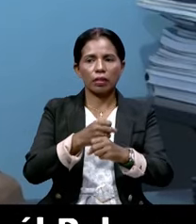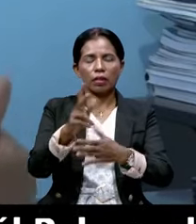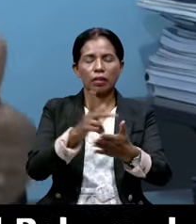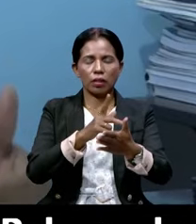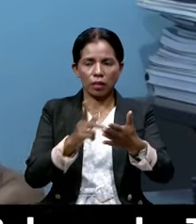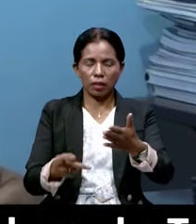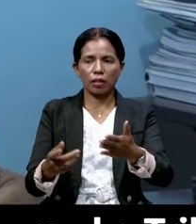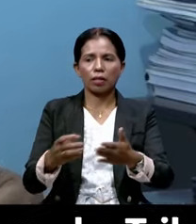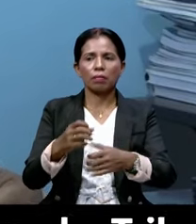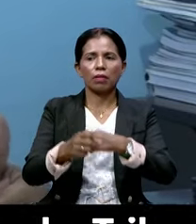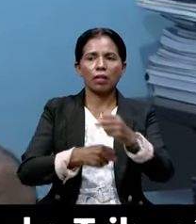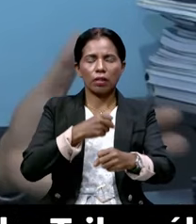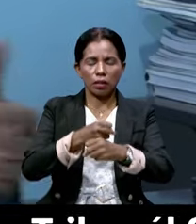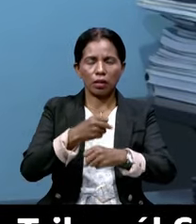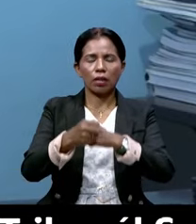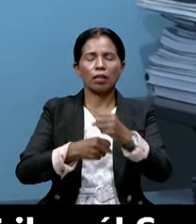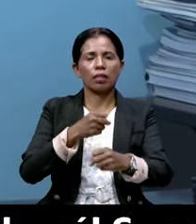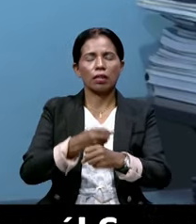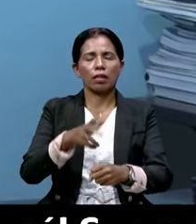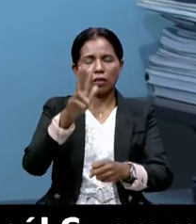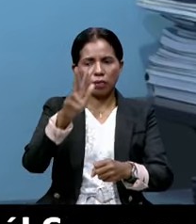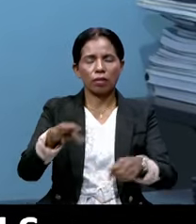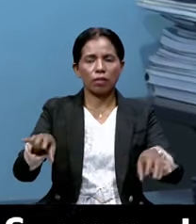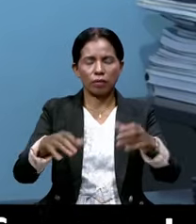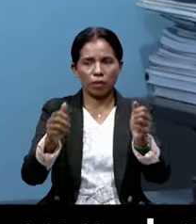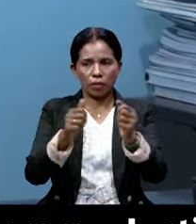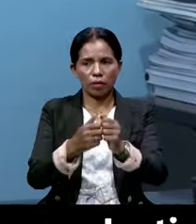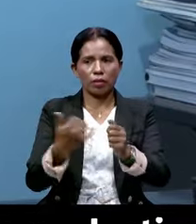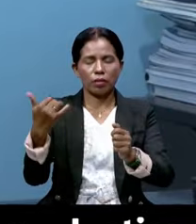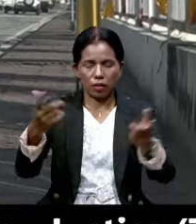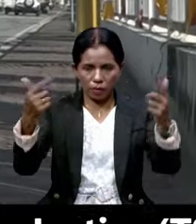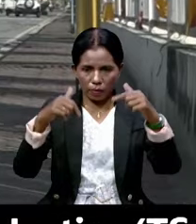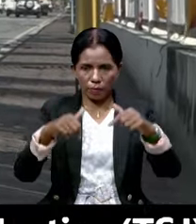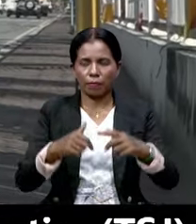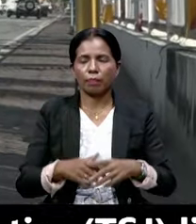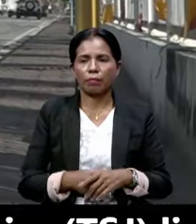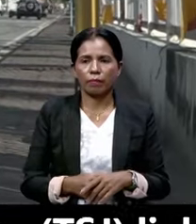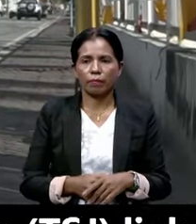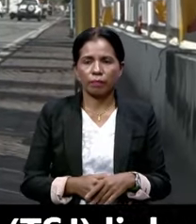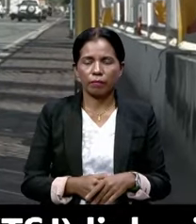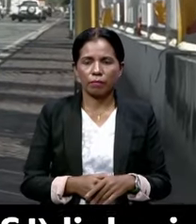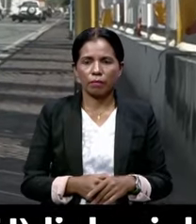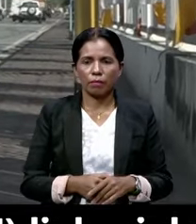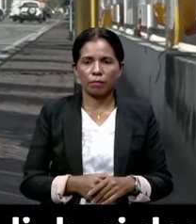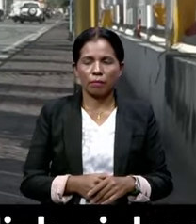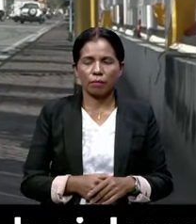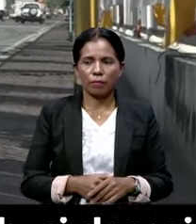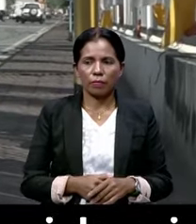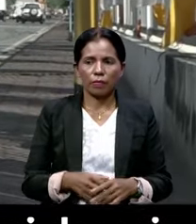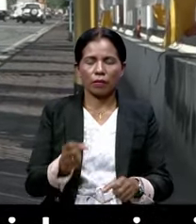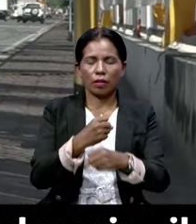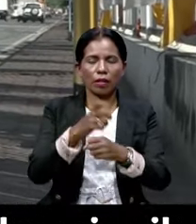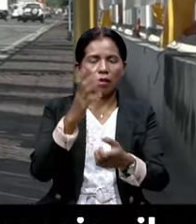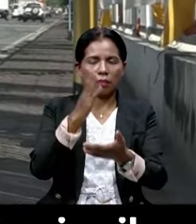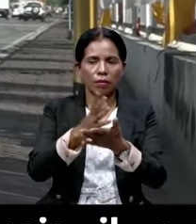repetitivo isso né, bem é todo tina rua o serviço comunitário ruma né maxila sai falimento. a tu halo prevenção